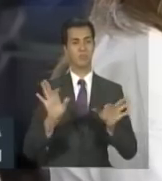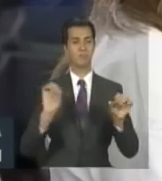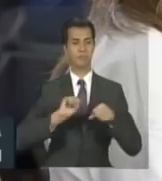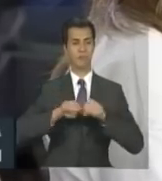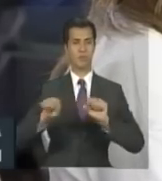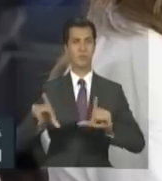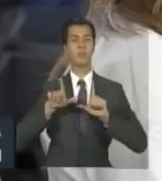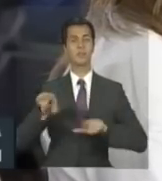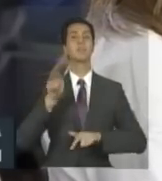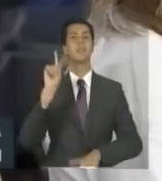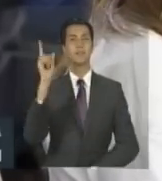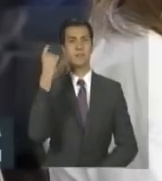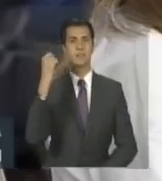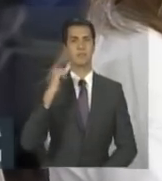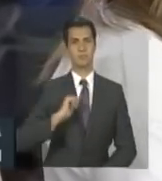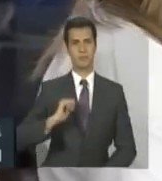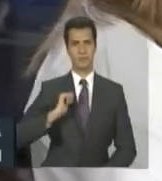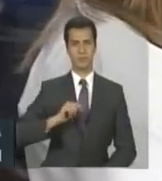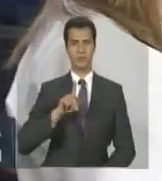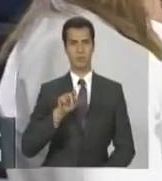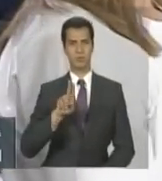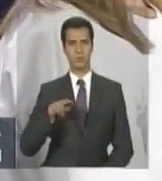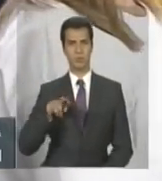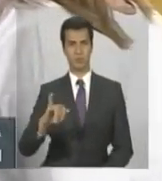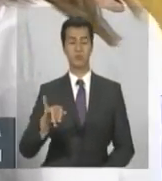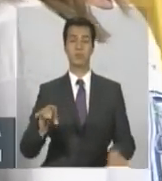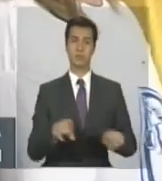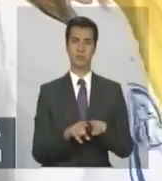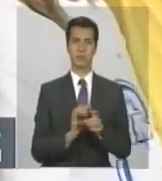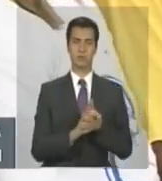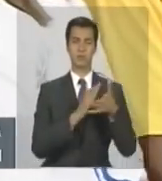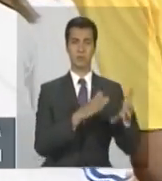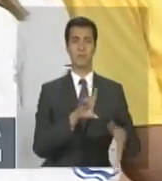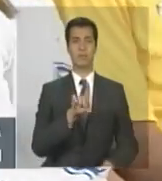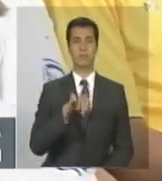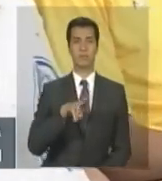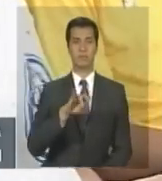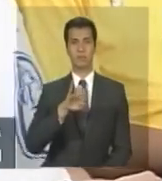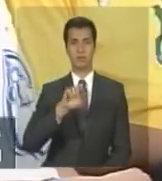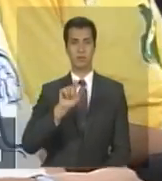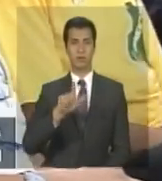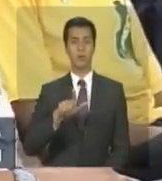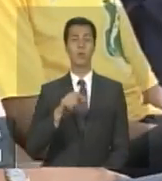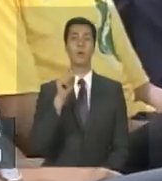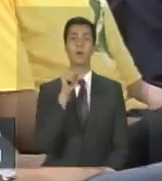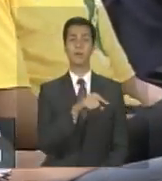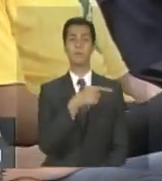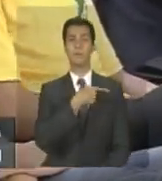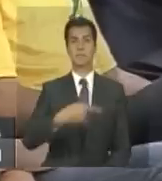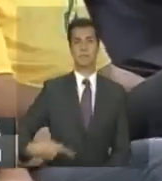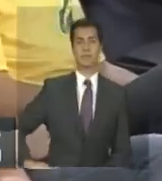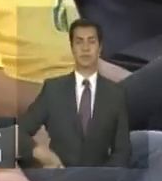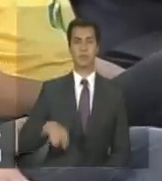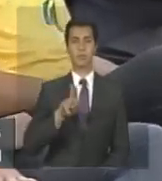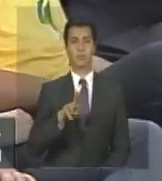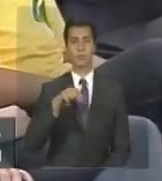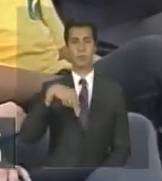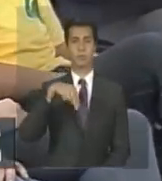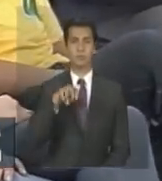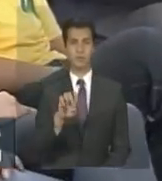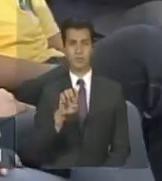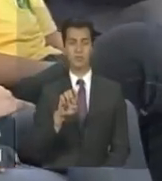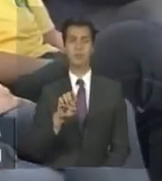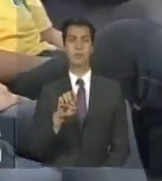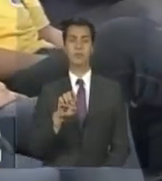também o Daniel Iliesco, presidente da União Nacional de Estudantes,